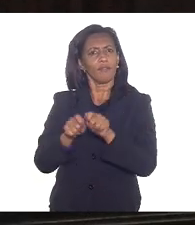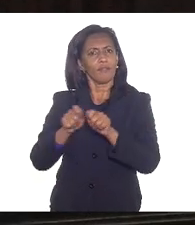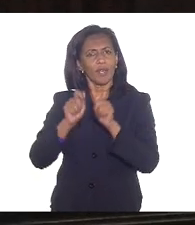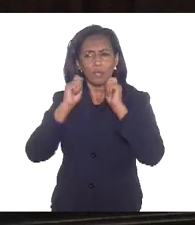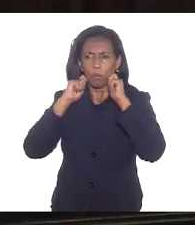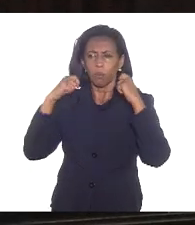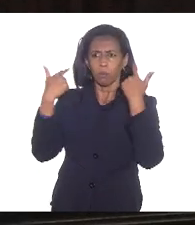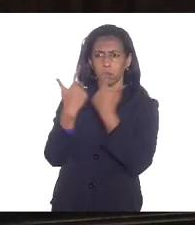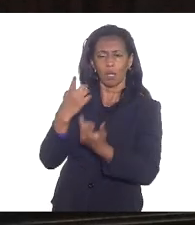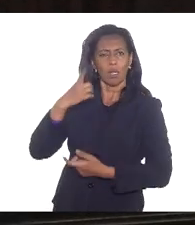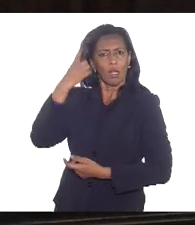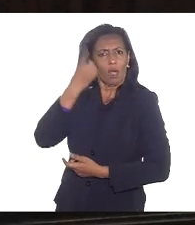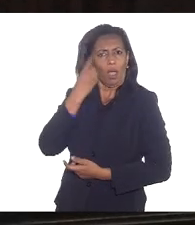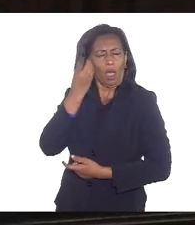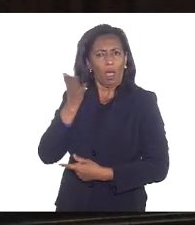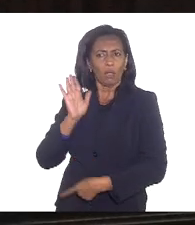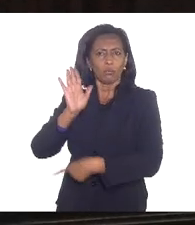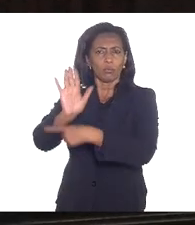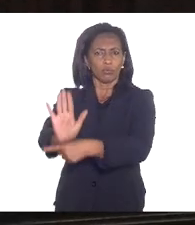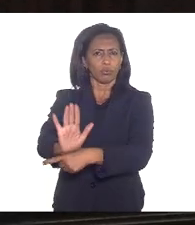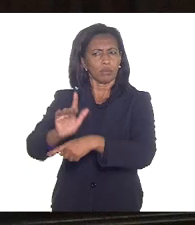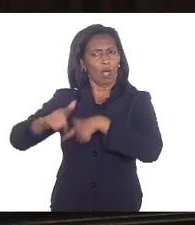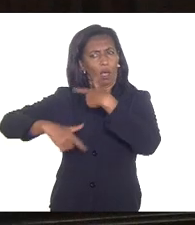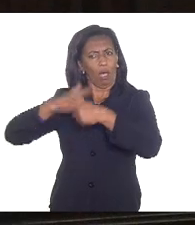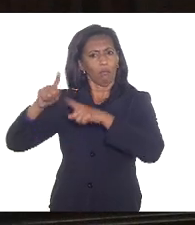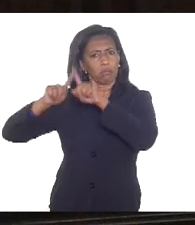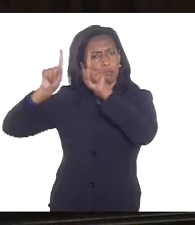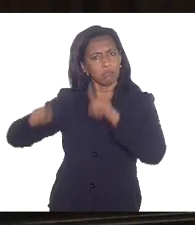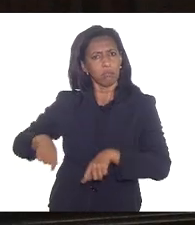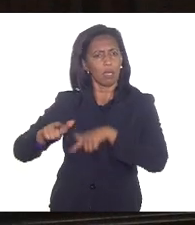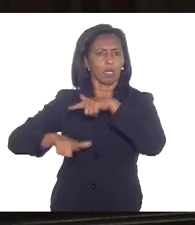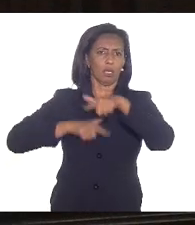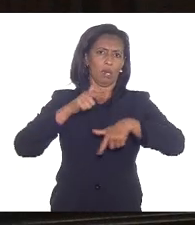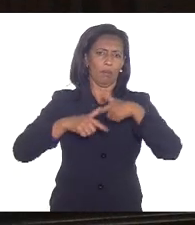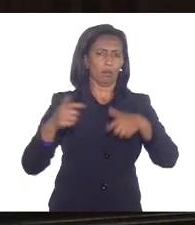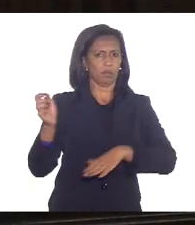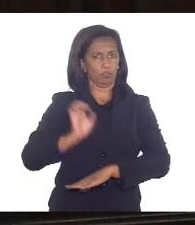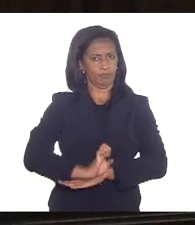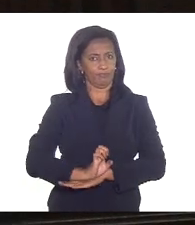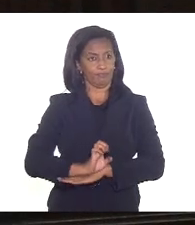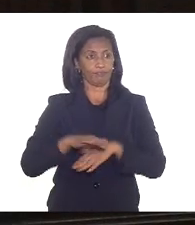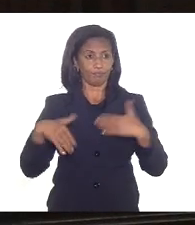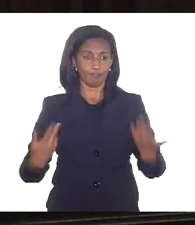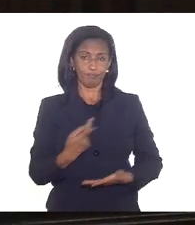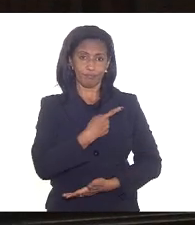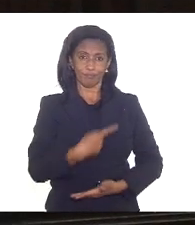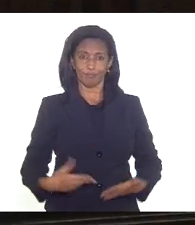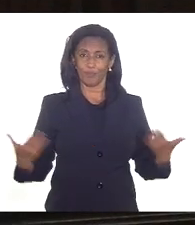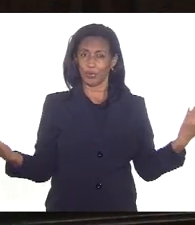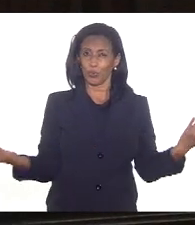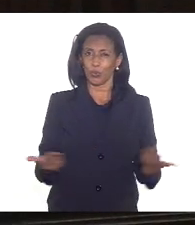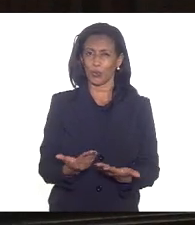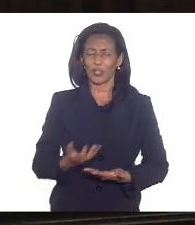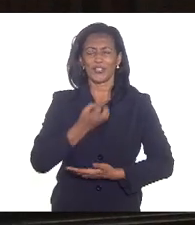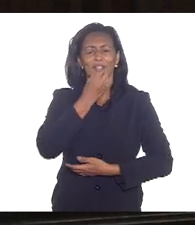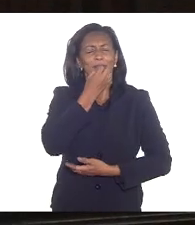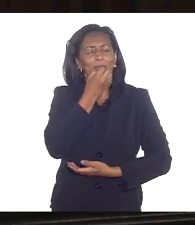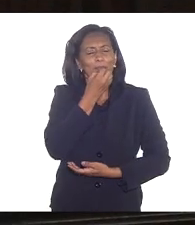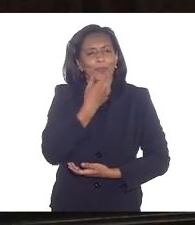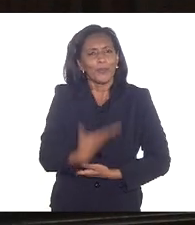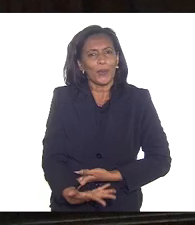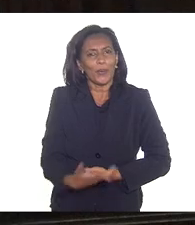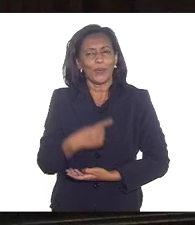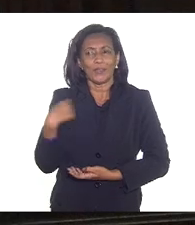parlamentares que defendem serviço público neste sábado então Presidente hoje Que bom